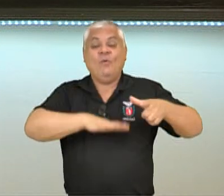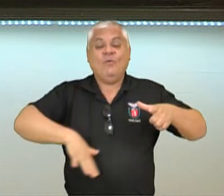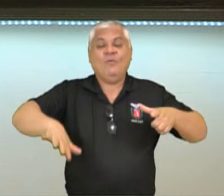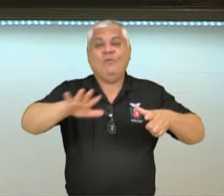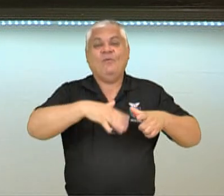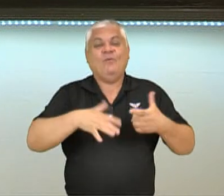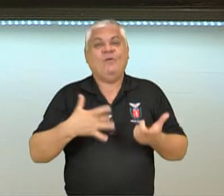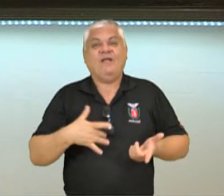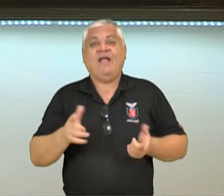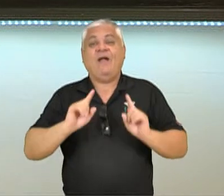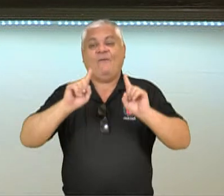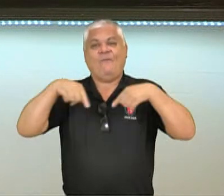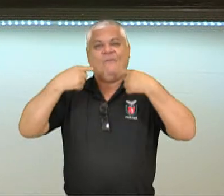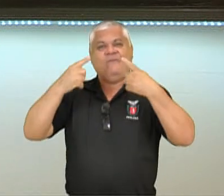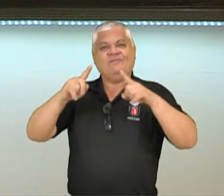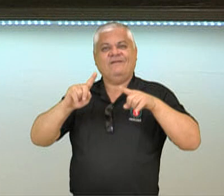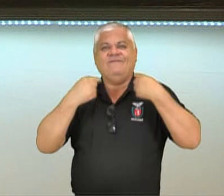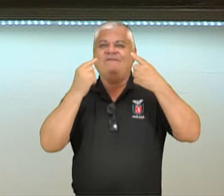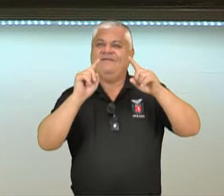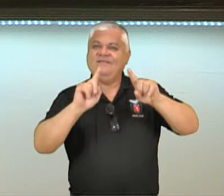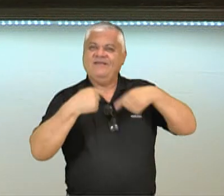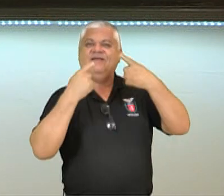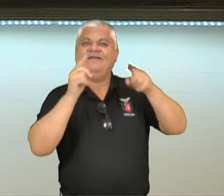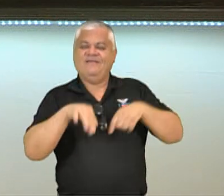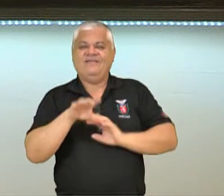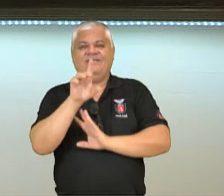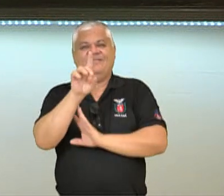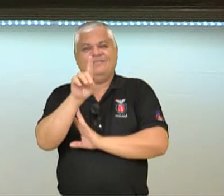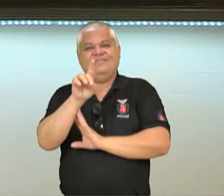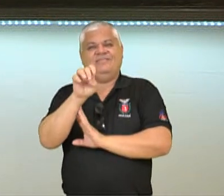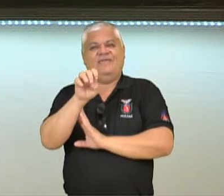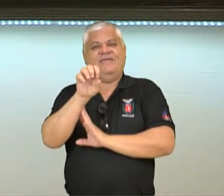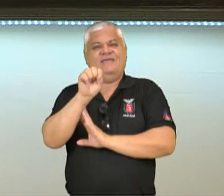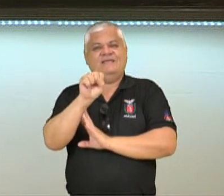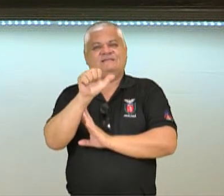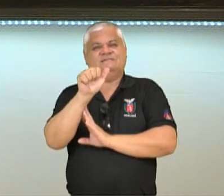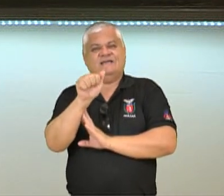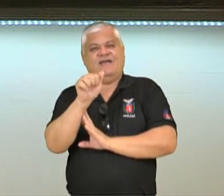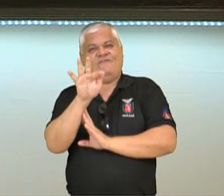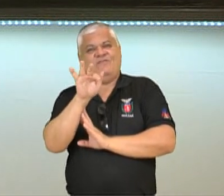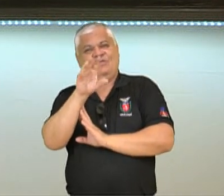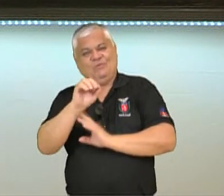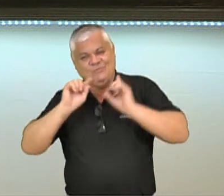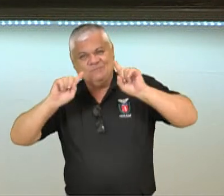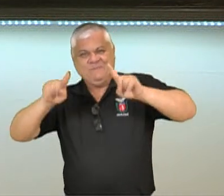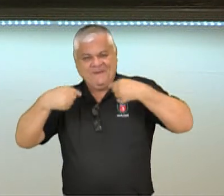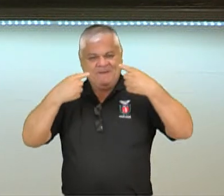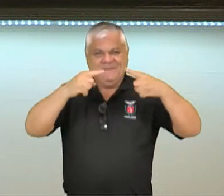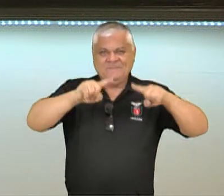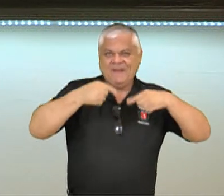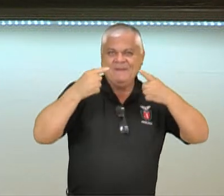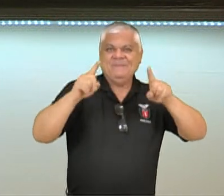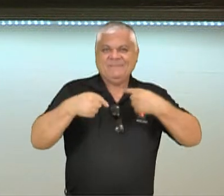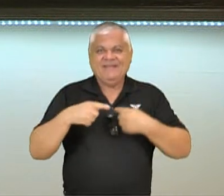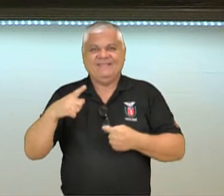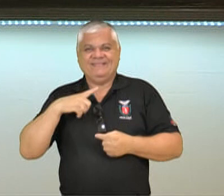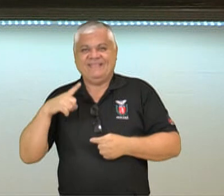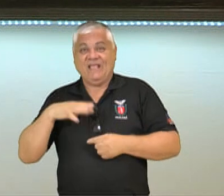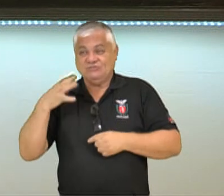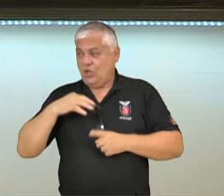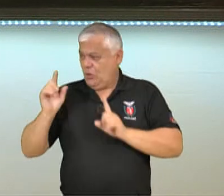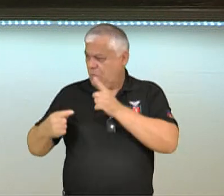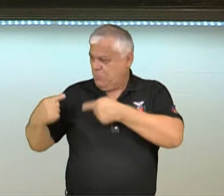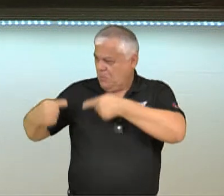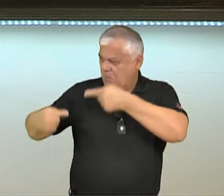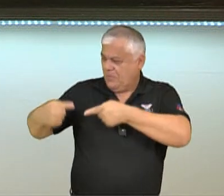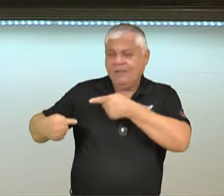é um adversário a ser vencido na corrida de orientação. Então, você não vai disputar somente contra os outros corredores,